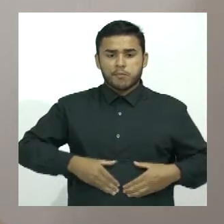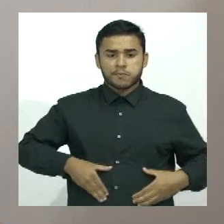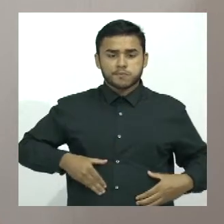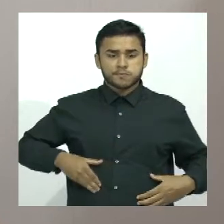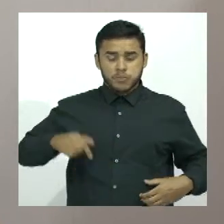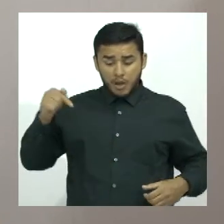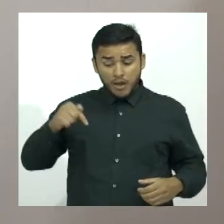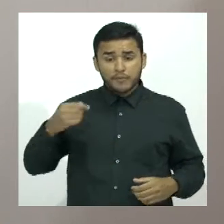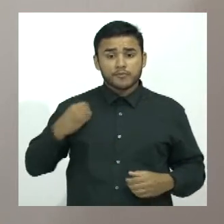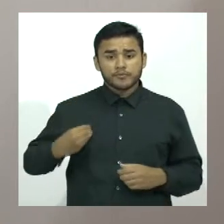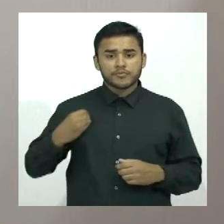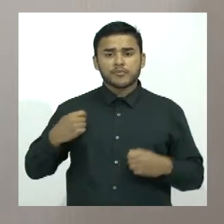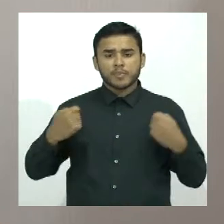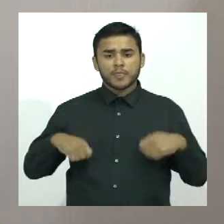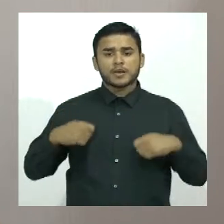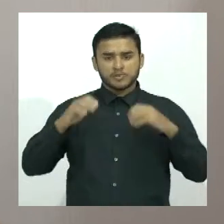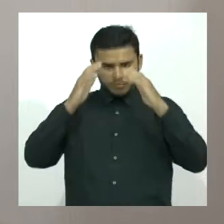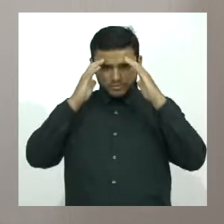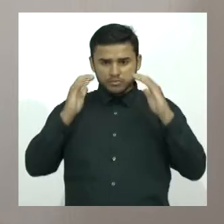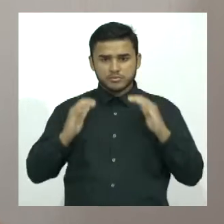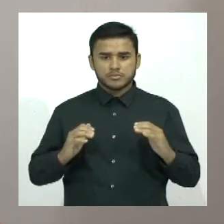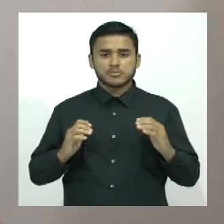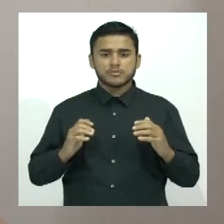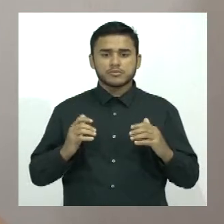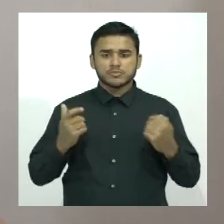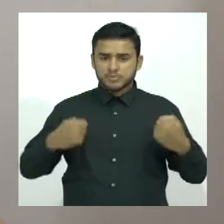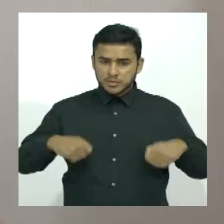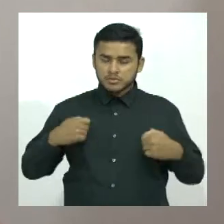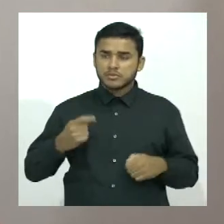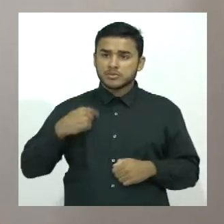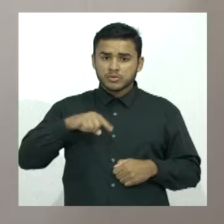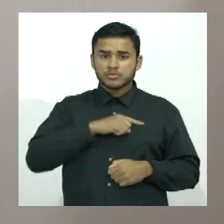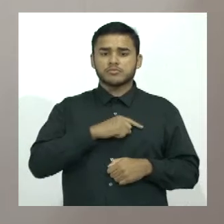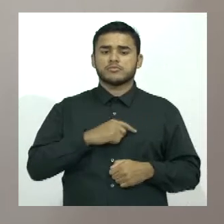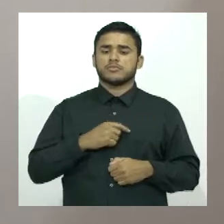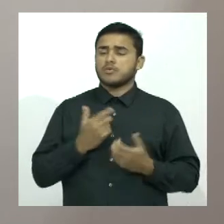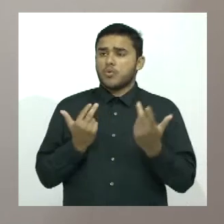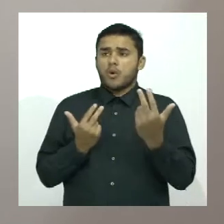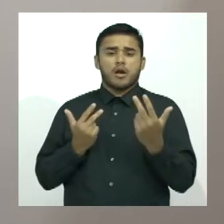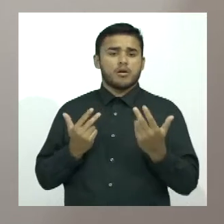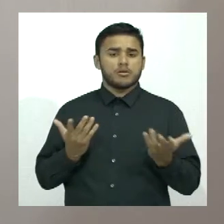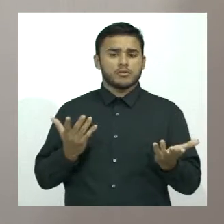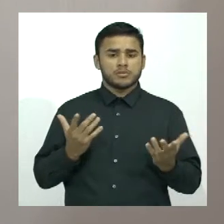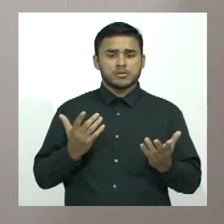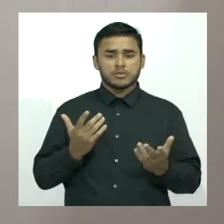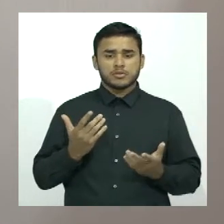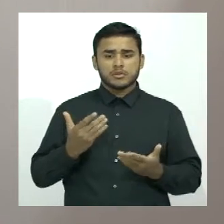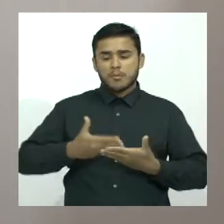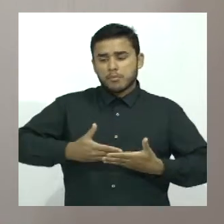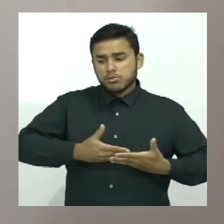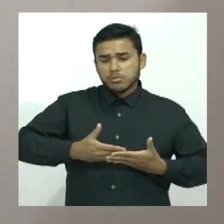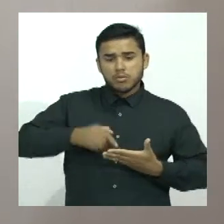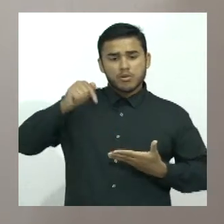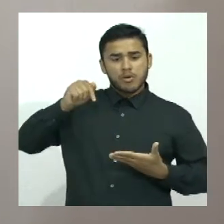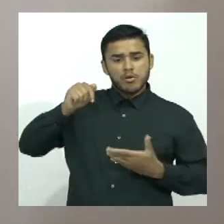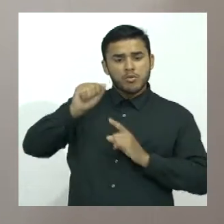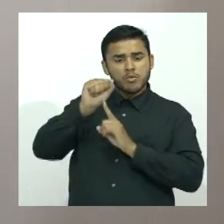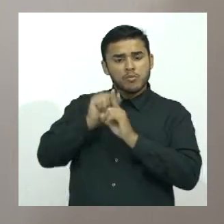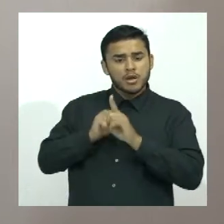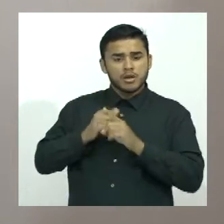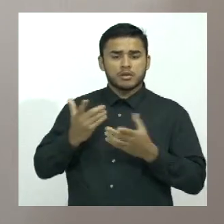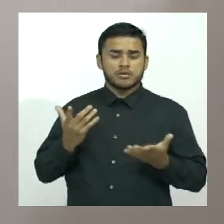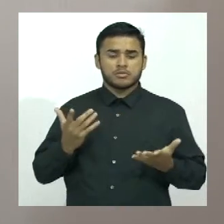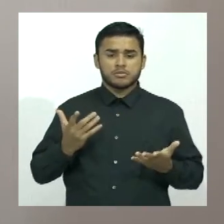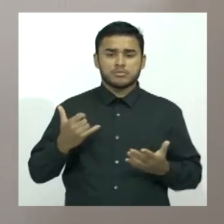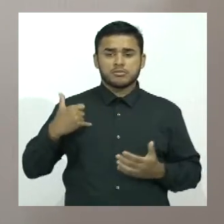vida. E merece o respeito, assim como nós merecemos respeito, assim como uma criança de 1 mês merece respeito, assim como um idoso